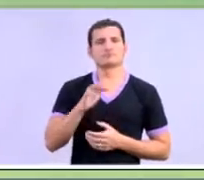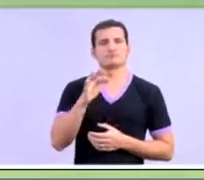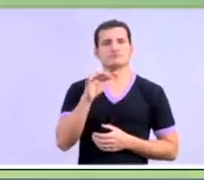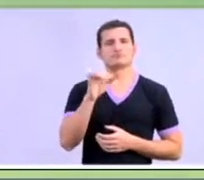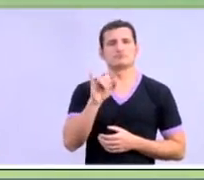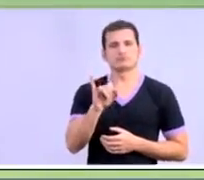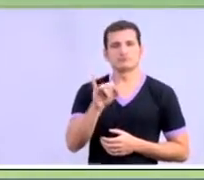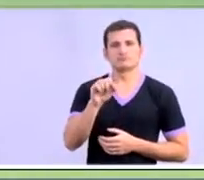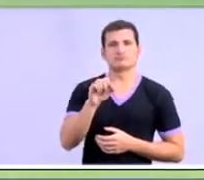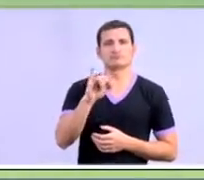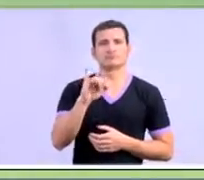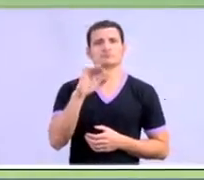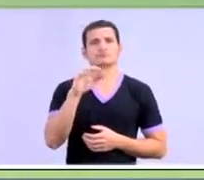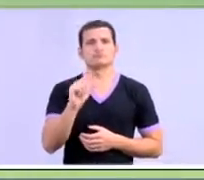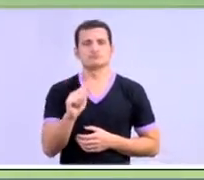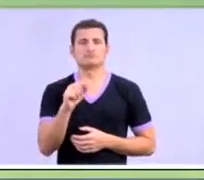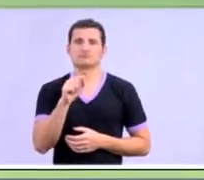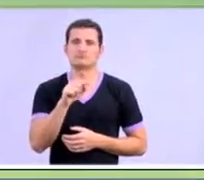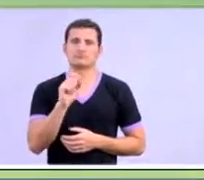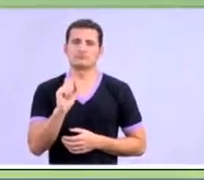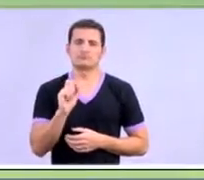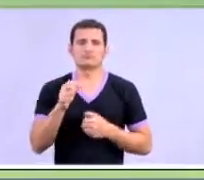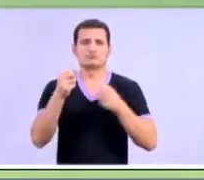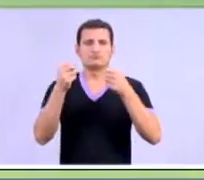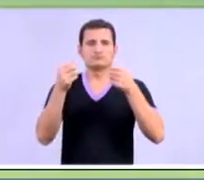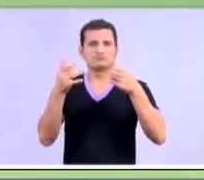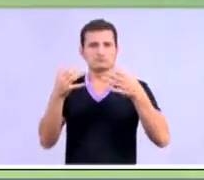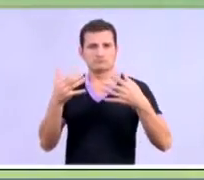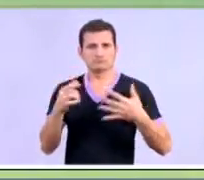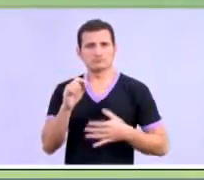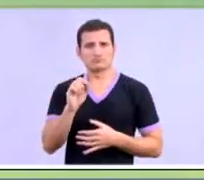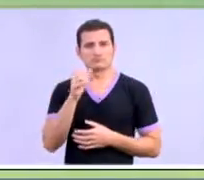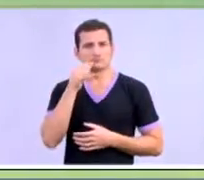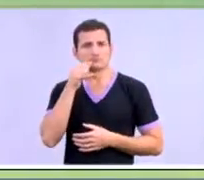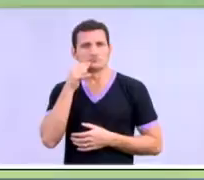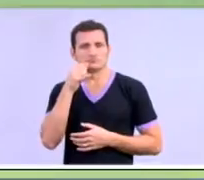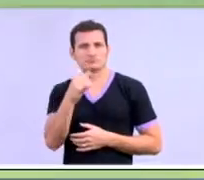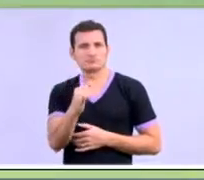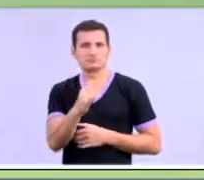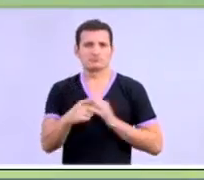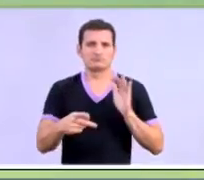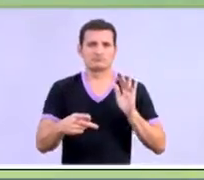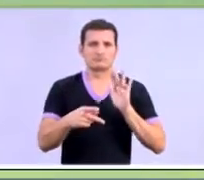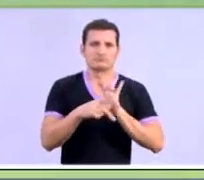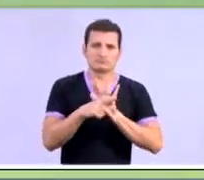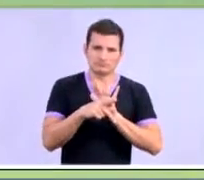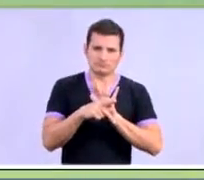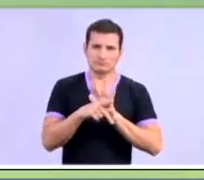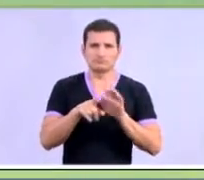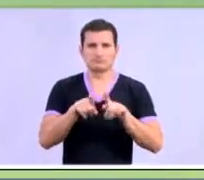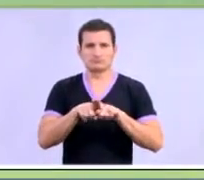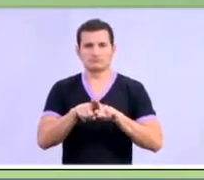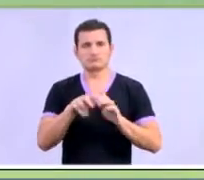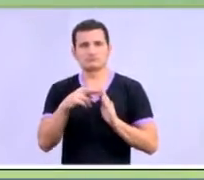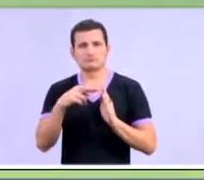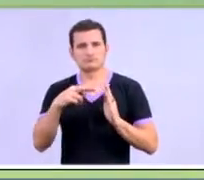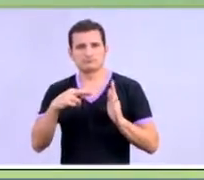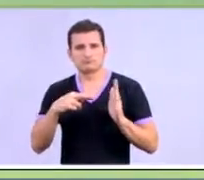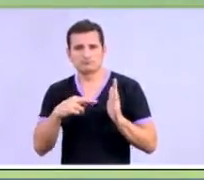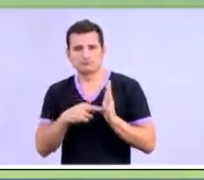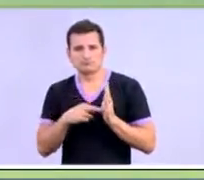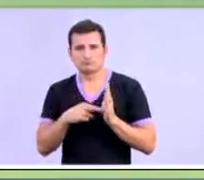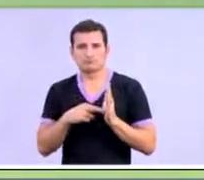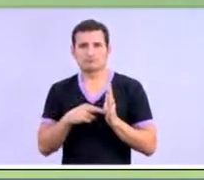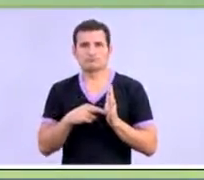física descrevem os meios mecânicos, elétricos, funcionais e procedimentais para